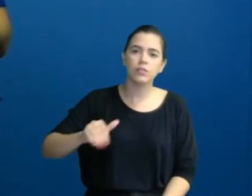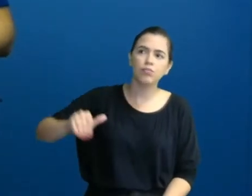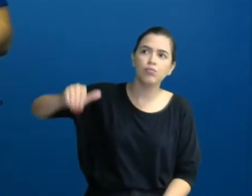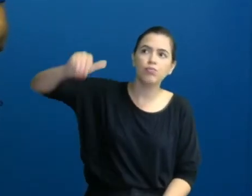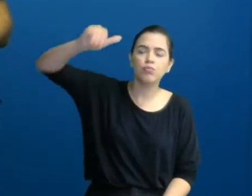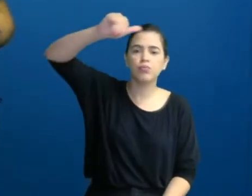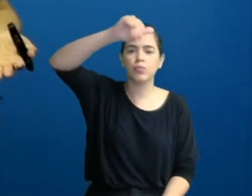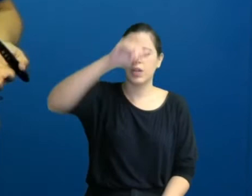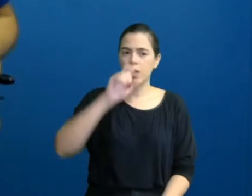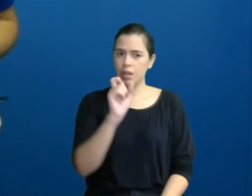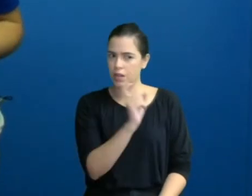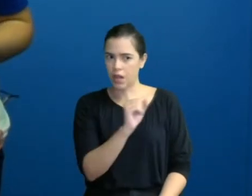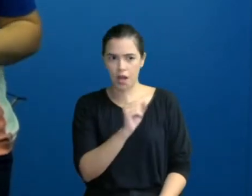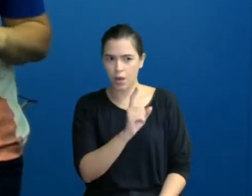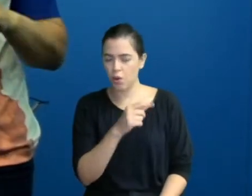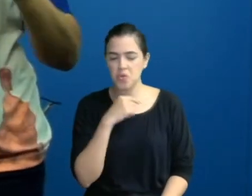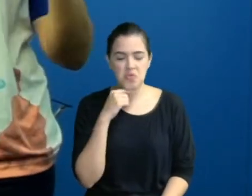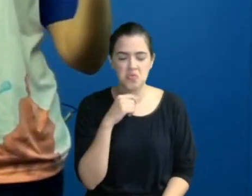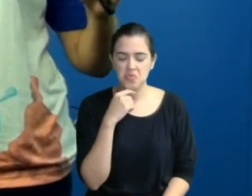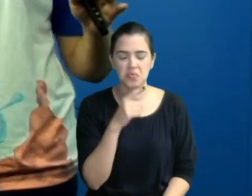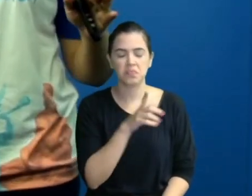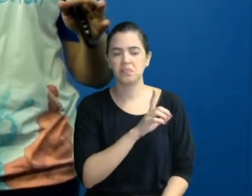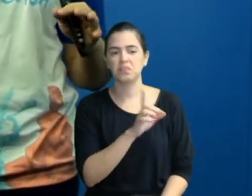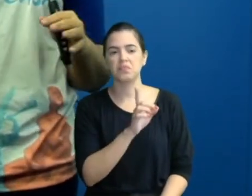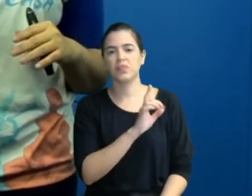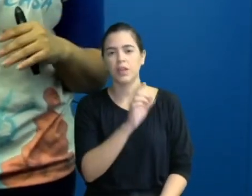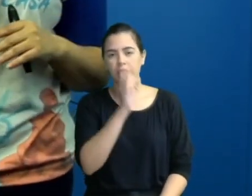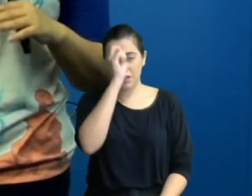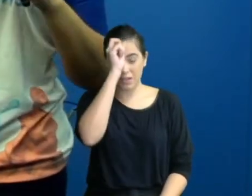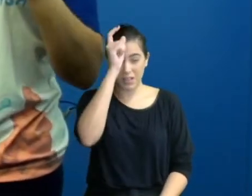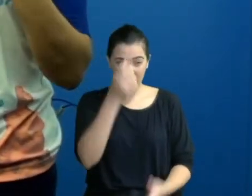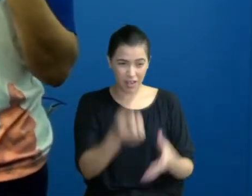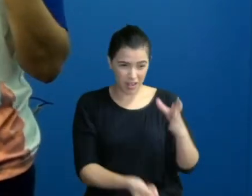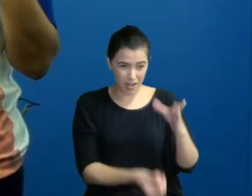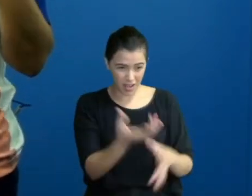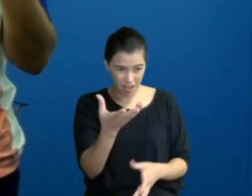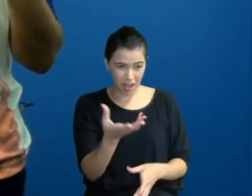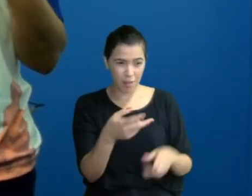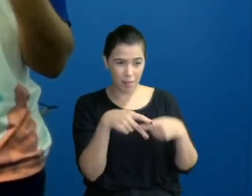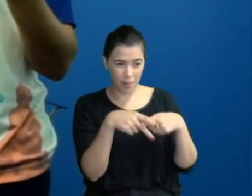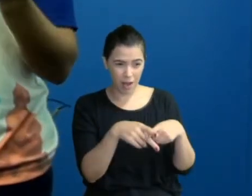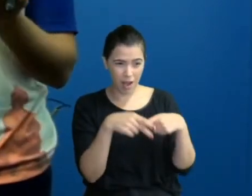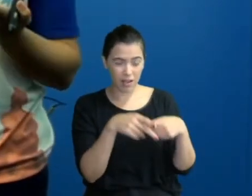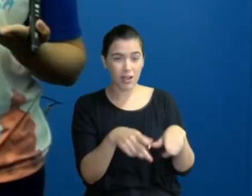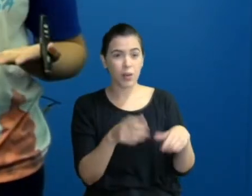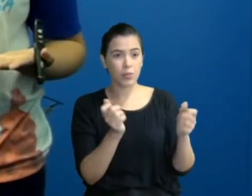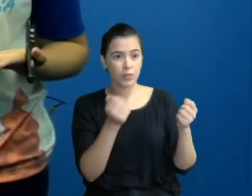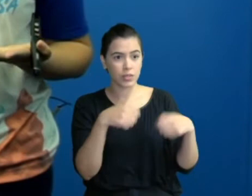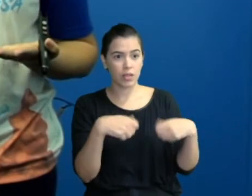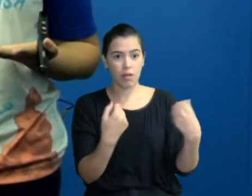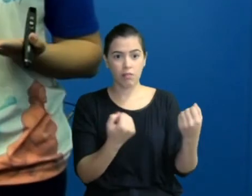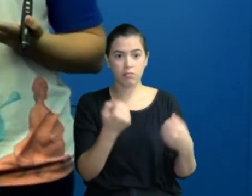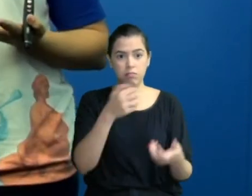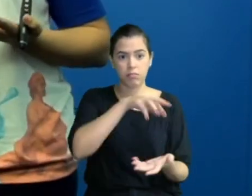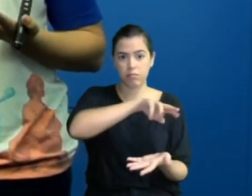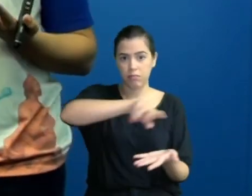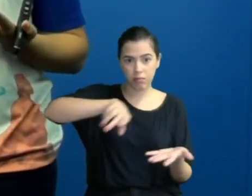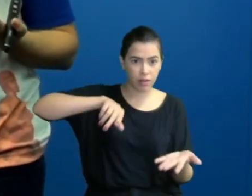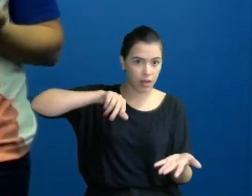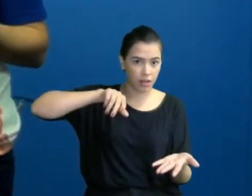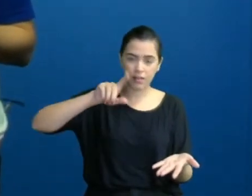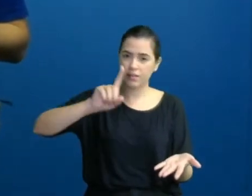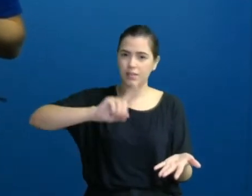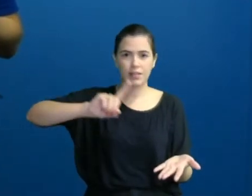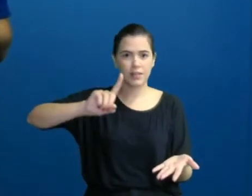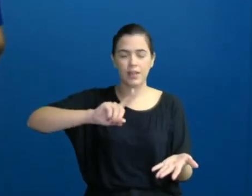Então ele diz, não, é impossível criar máquinas, né, que sirvam como meios de transporte. Impossível,